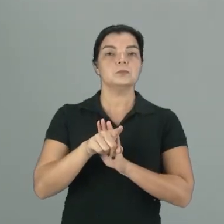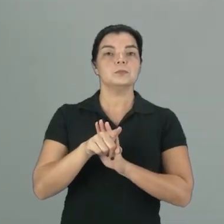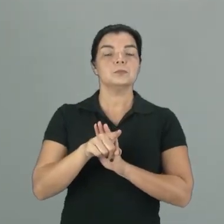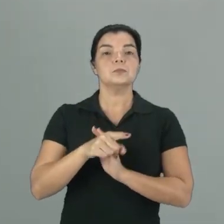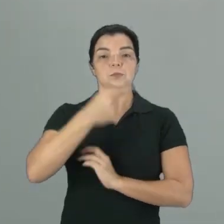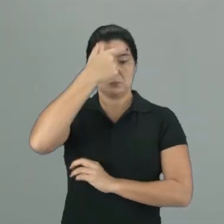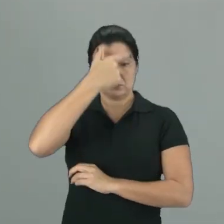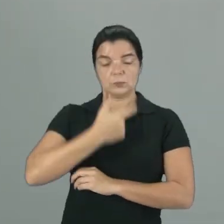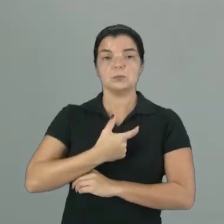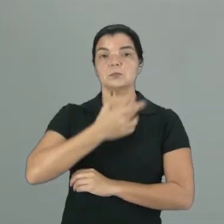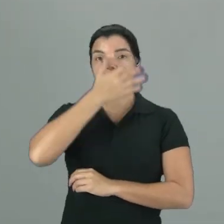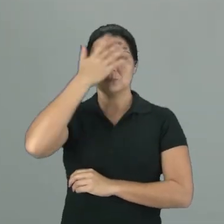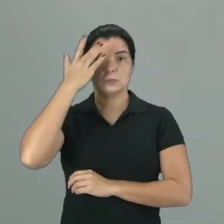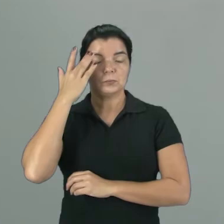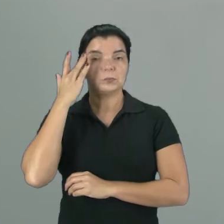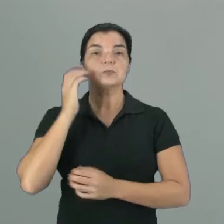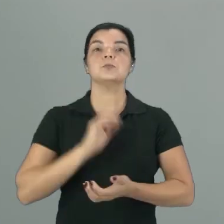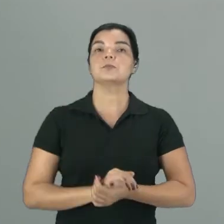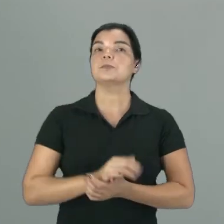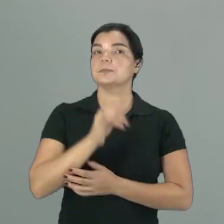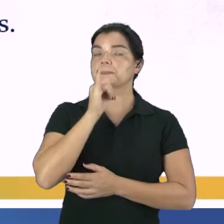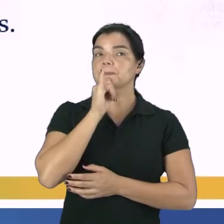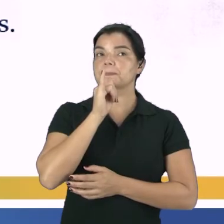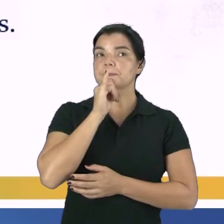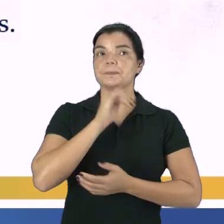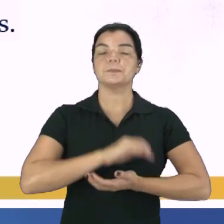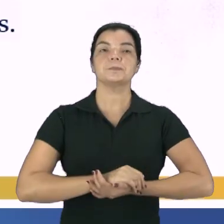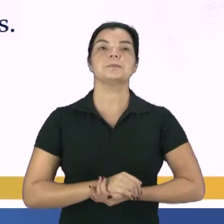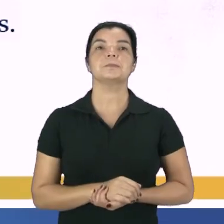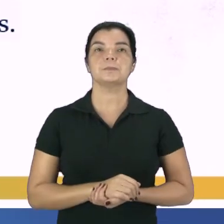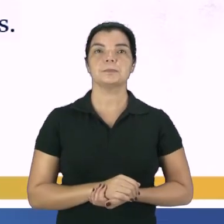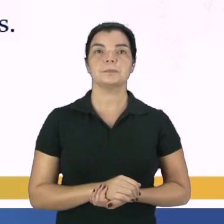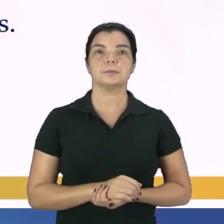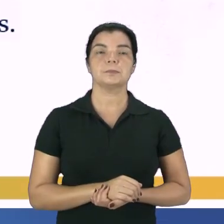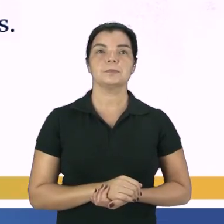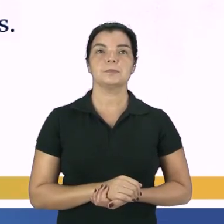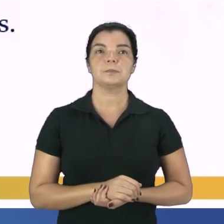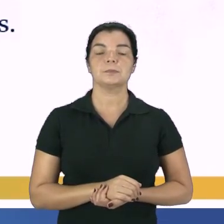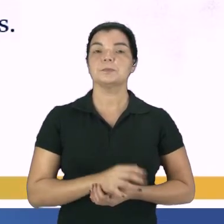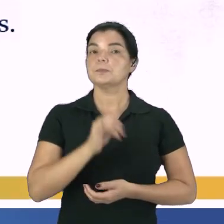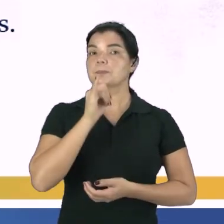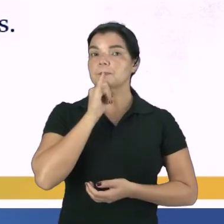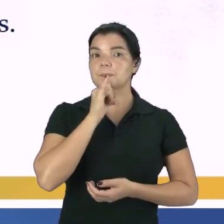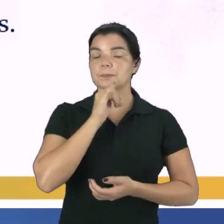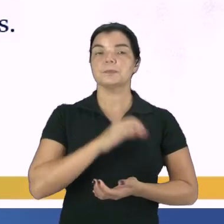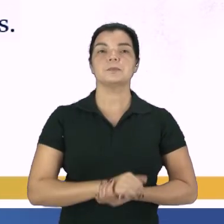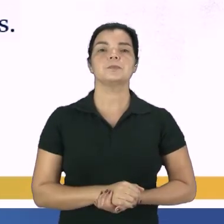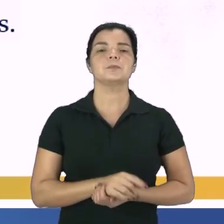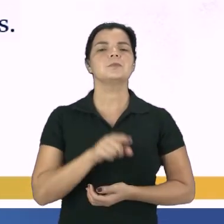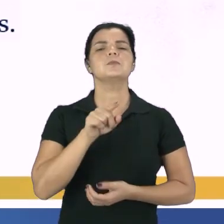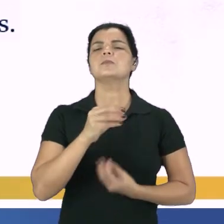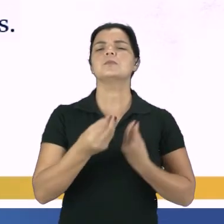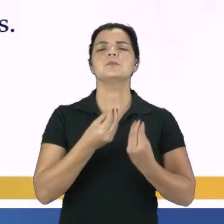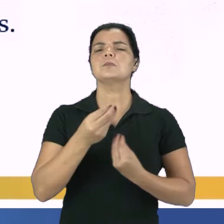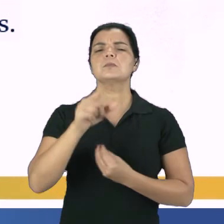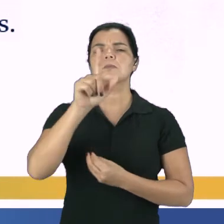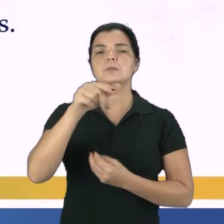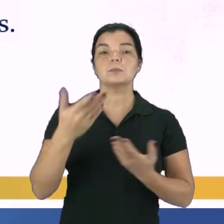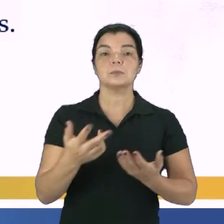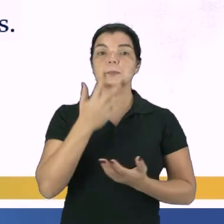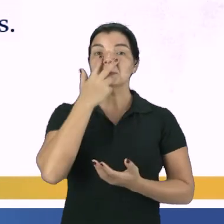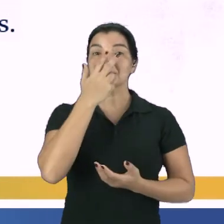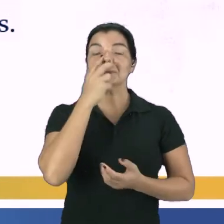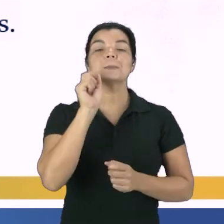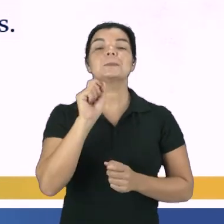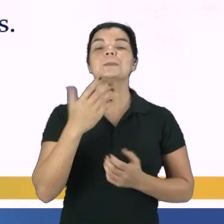a aparência física de alguém? Tem exemplos aí. What do you look like, por exemplo? Como você é? Como você se